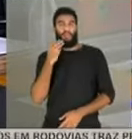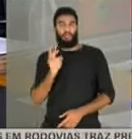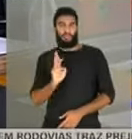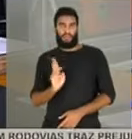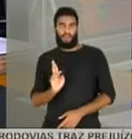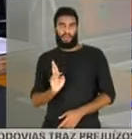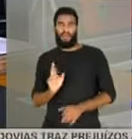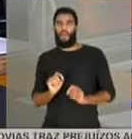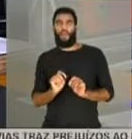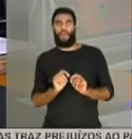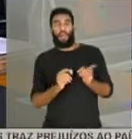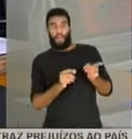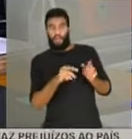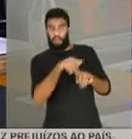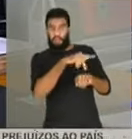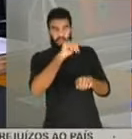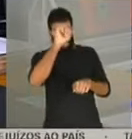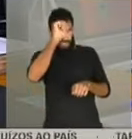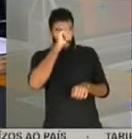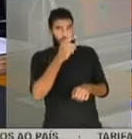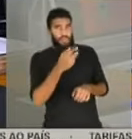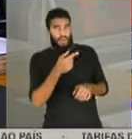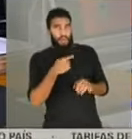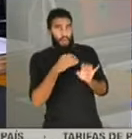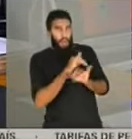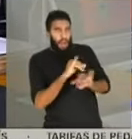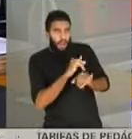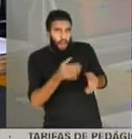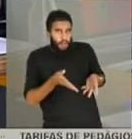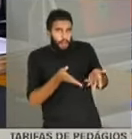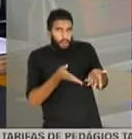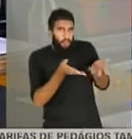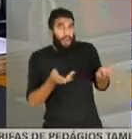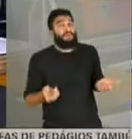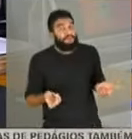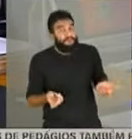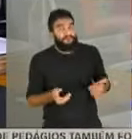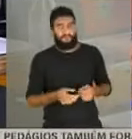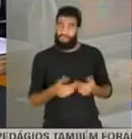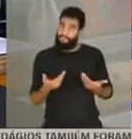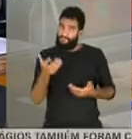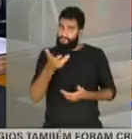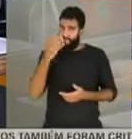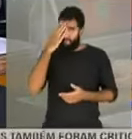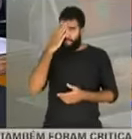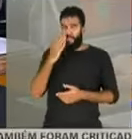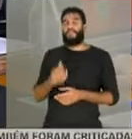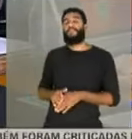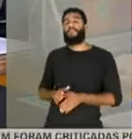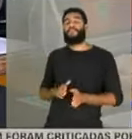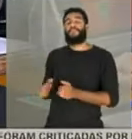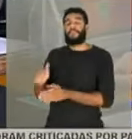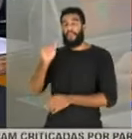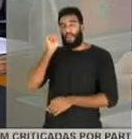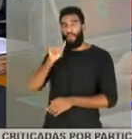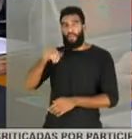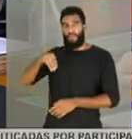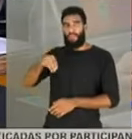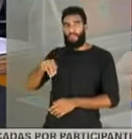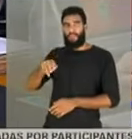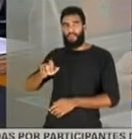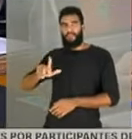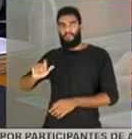lobby que fez lá na Índia? É importante se saber. A senhora Emanuele Medrades passou